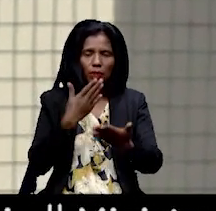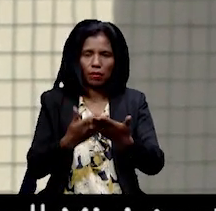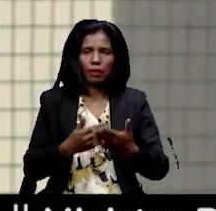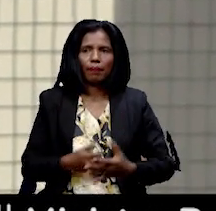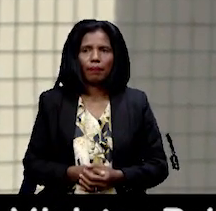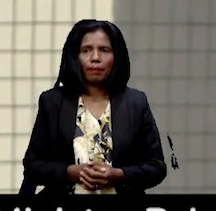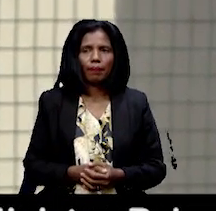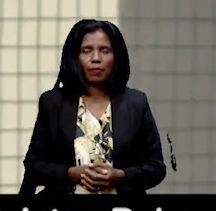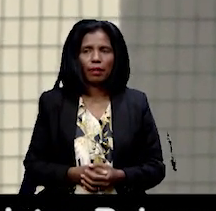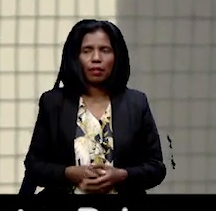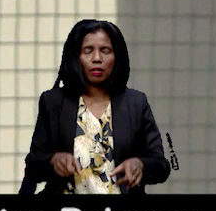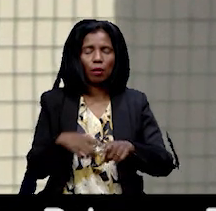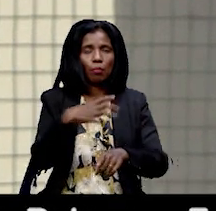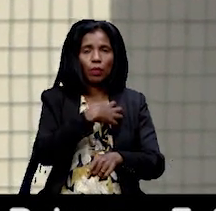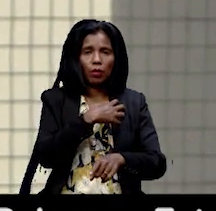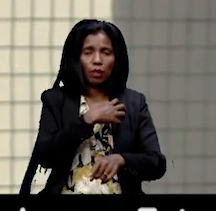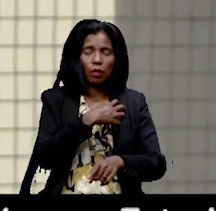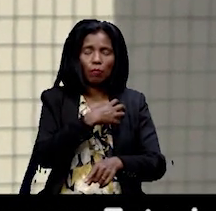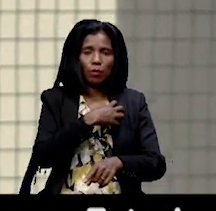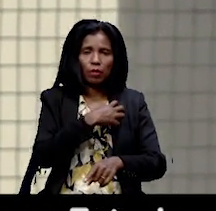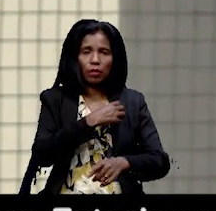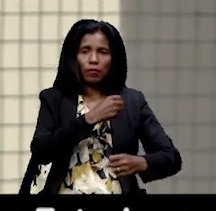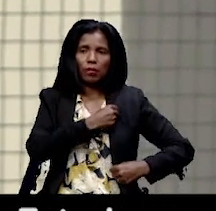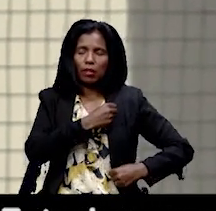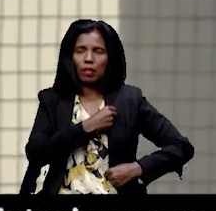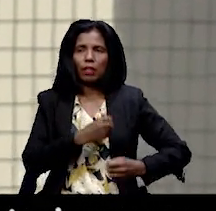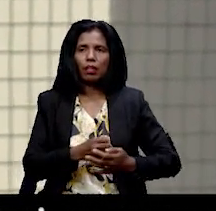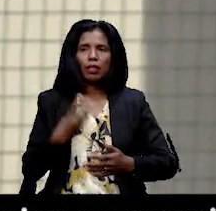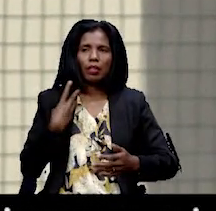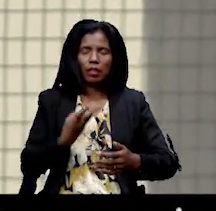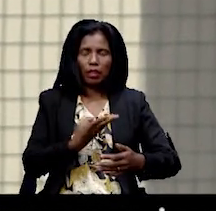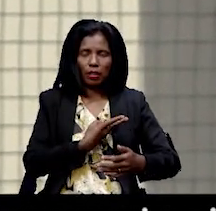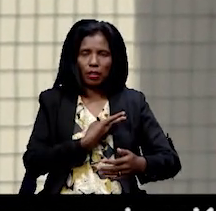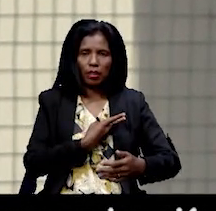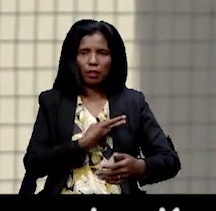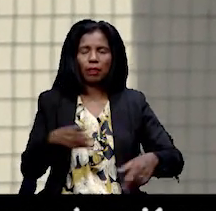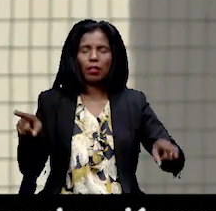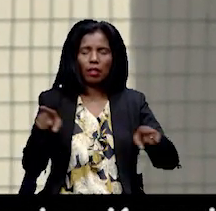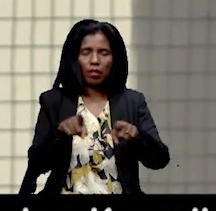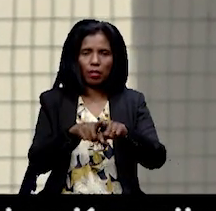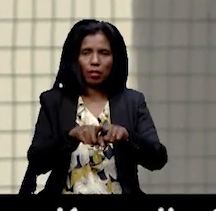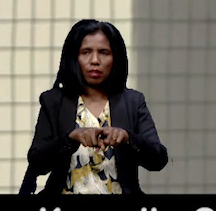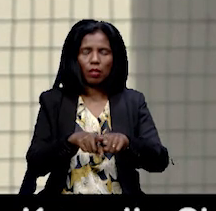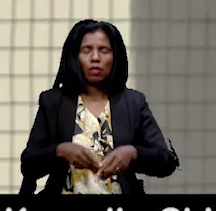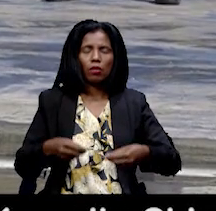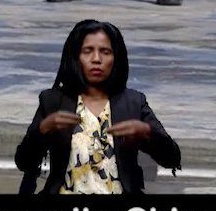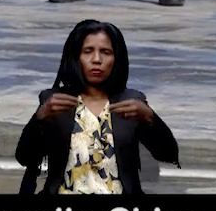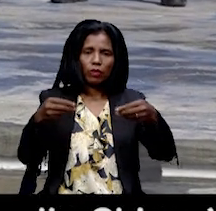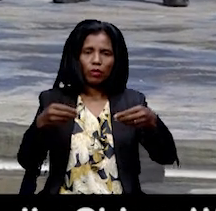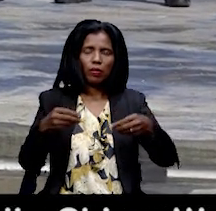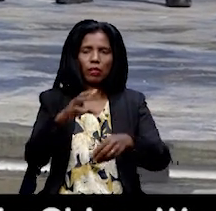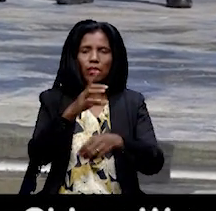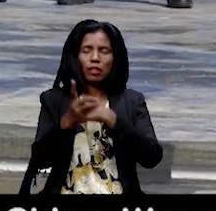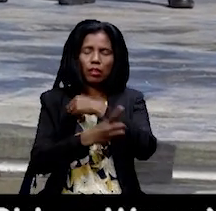polícia militar no perfor ita mak garanti exercício disciplina